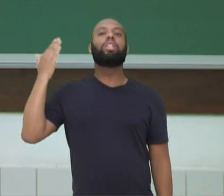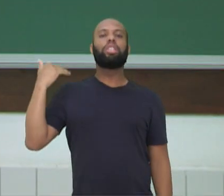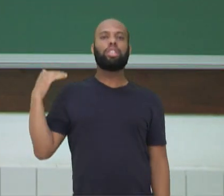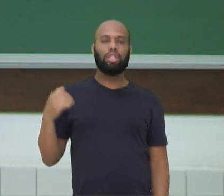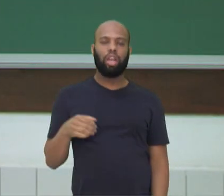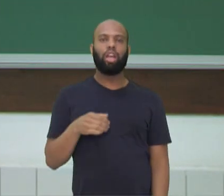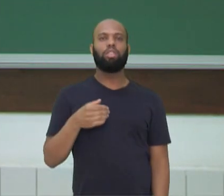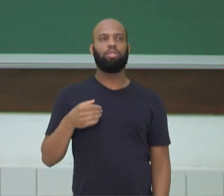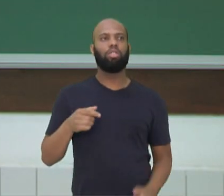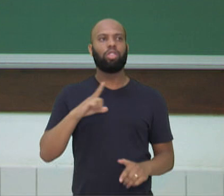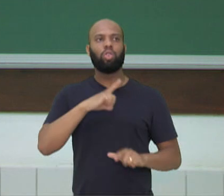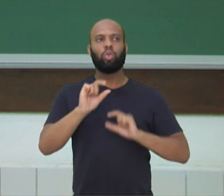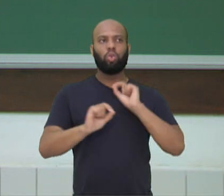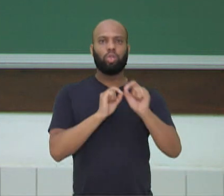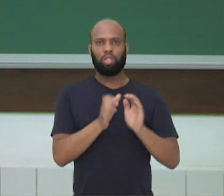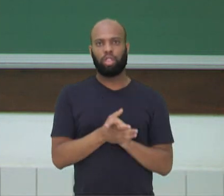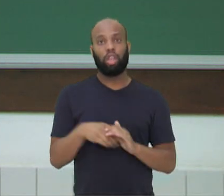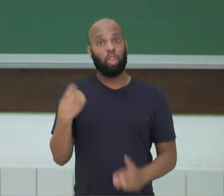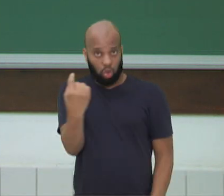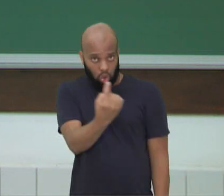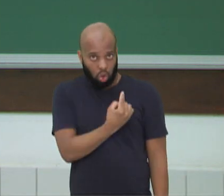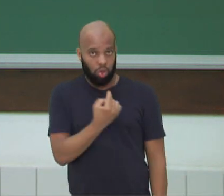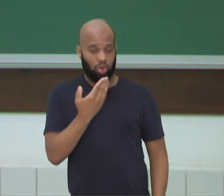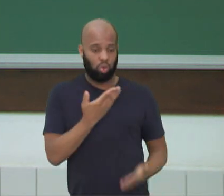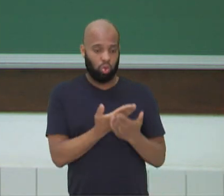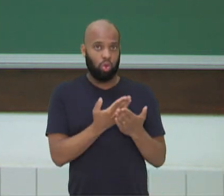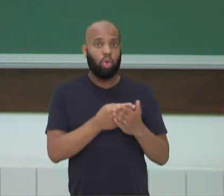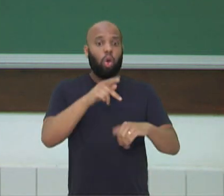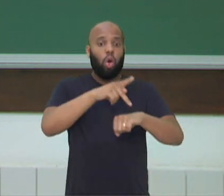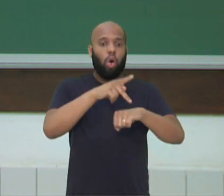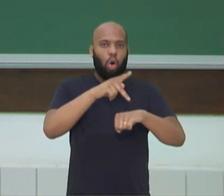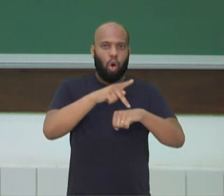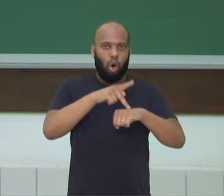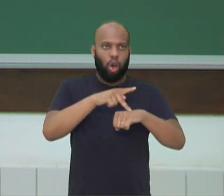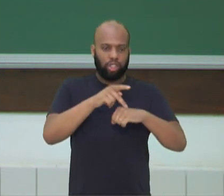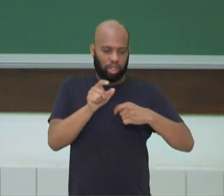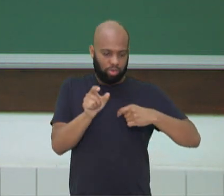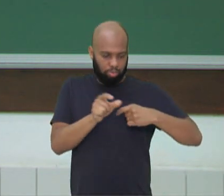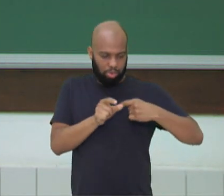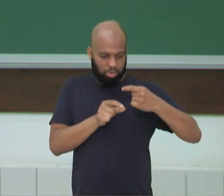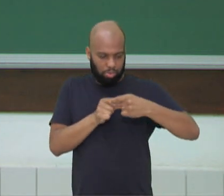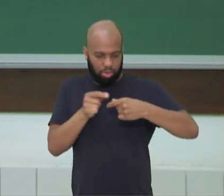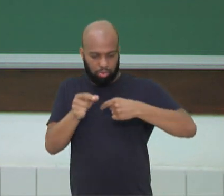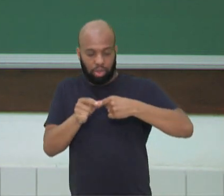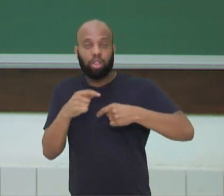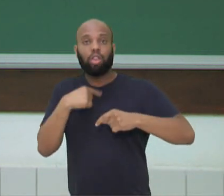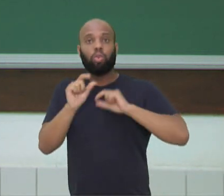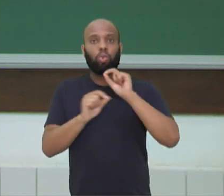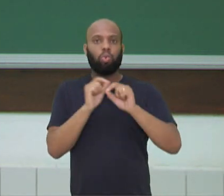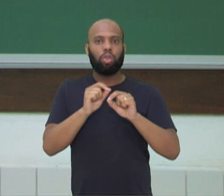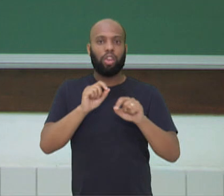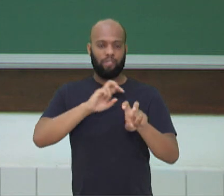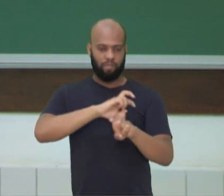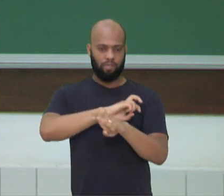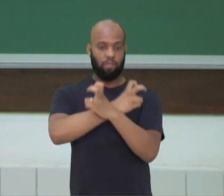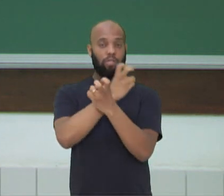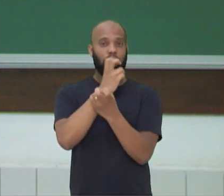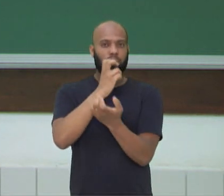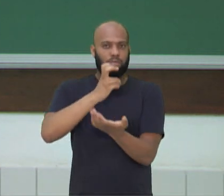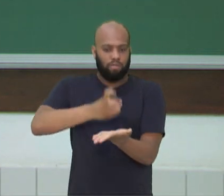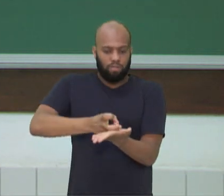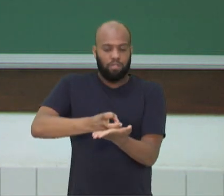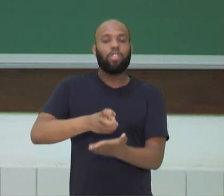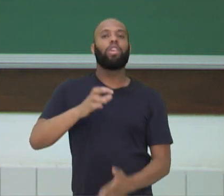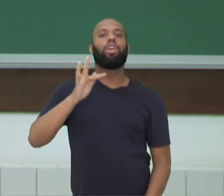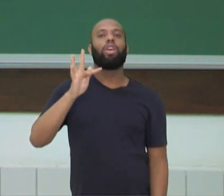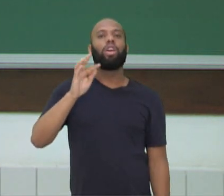né, das anteriores, a gente viu que nas rochas sedimentares eu encontro os fósseis. Mas você lembra o que é um fóssil?